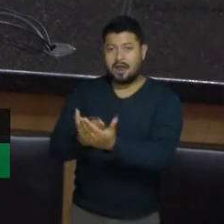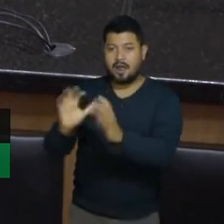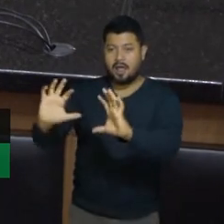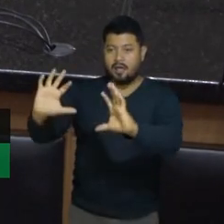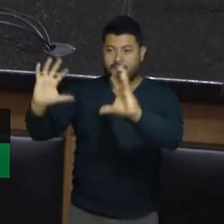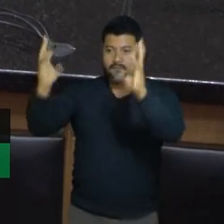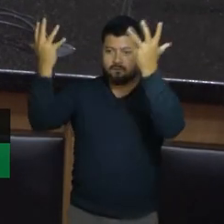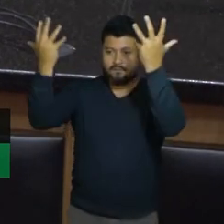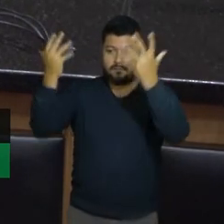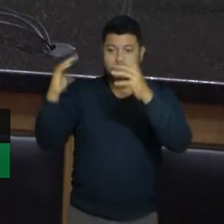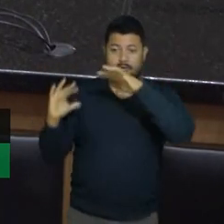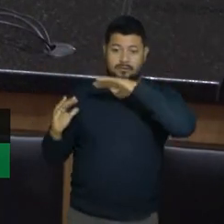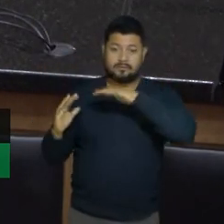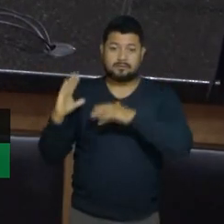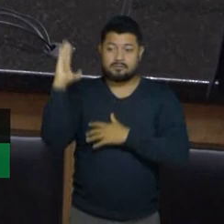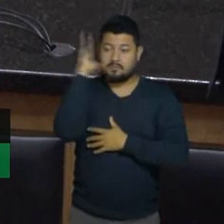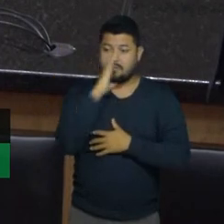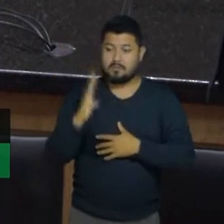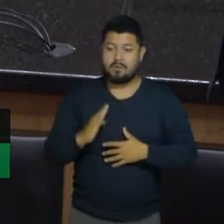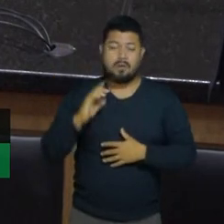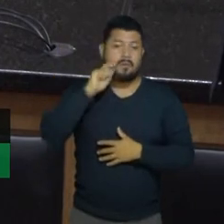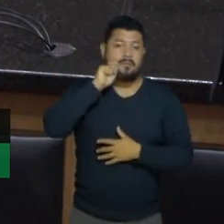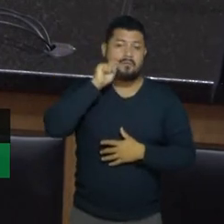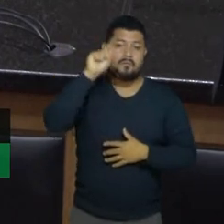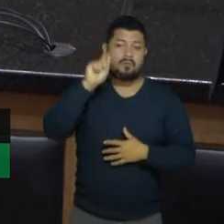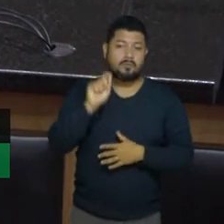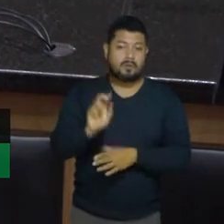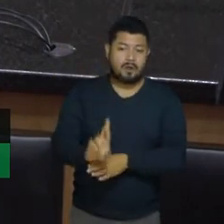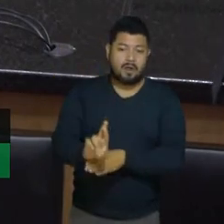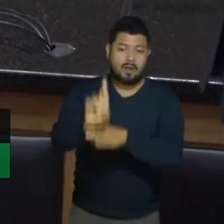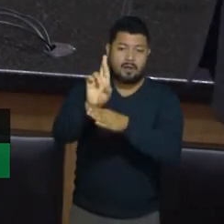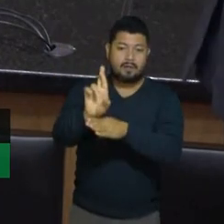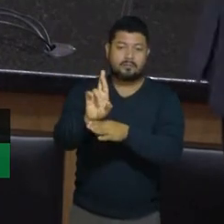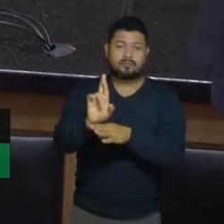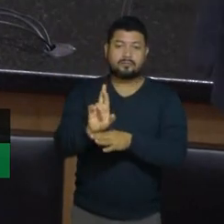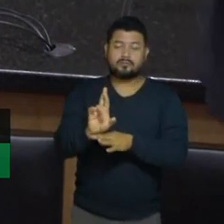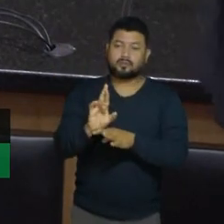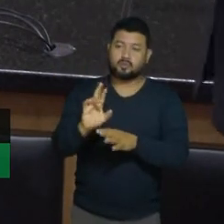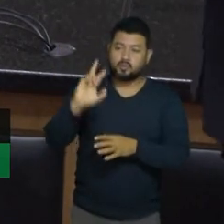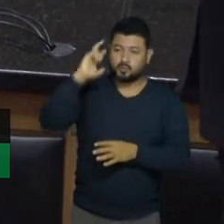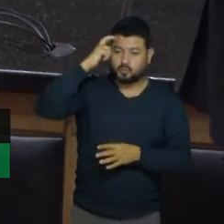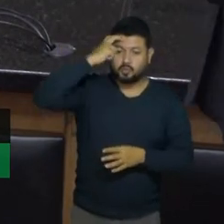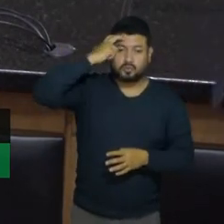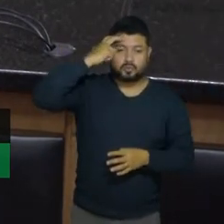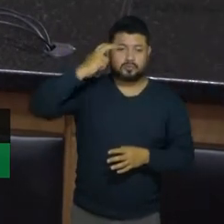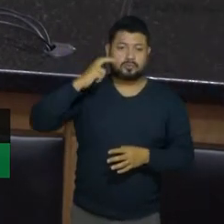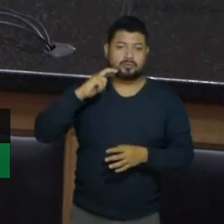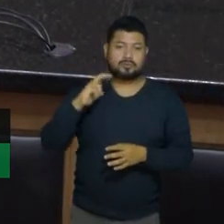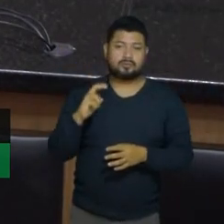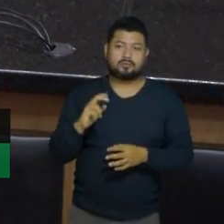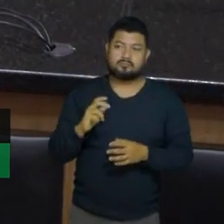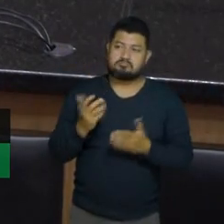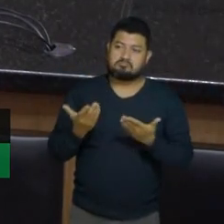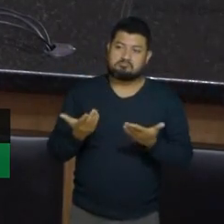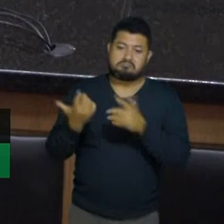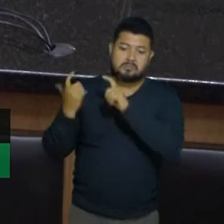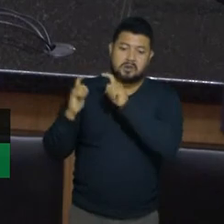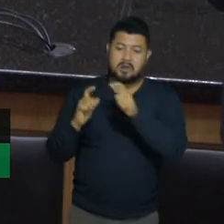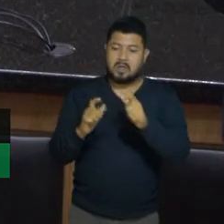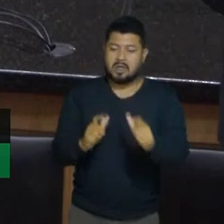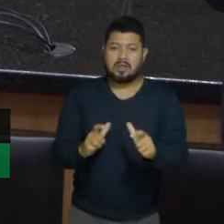representar para a cultura nativista e gaúcha, talvez o que